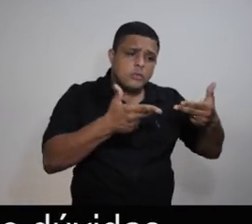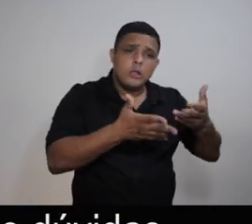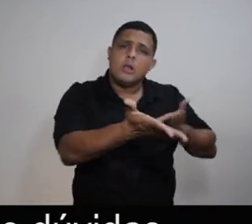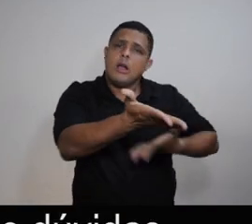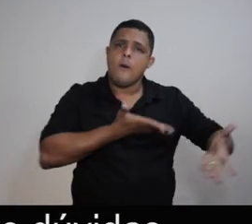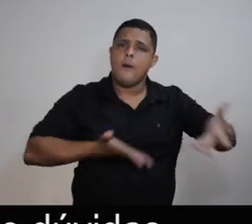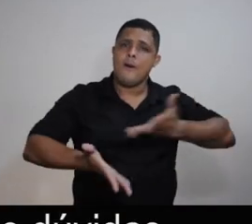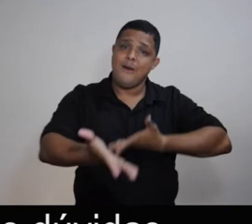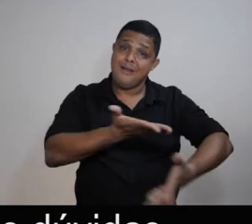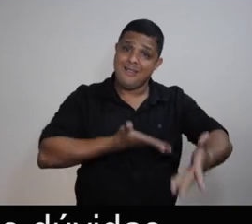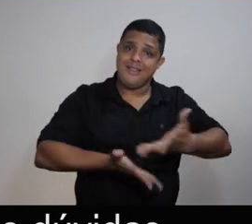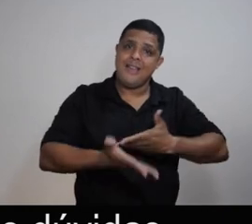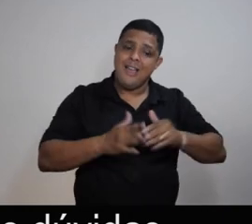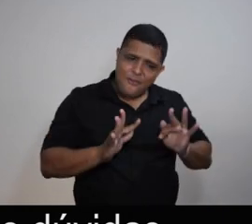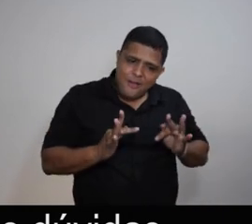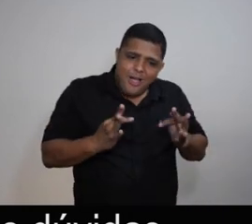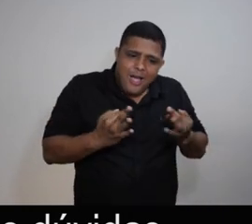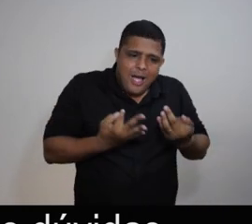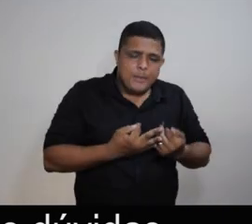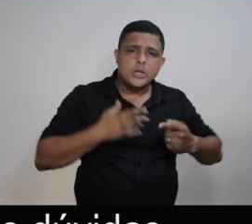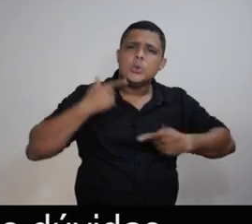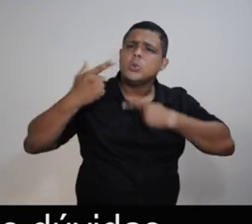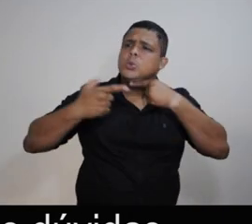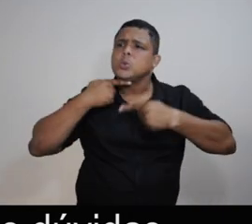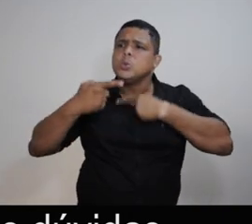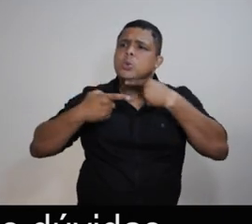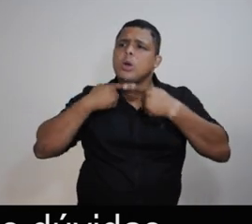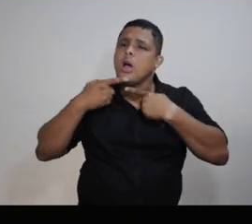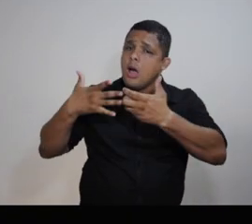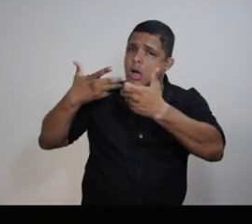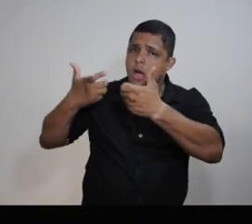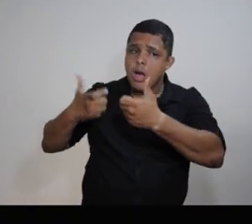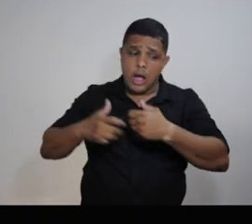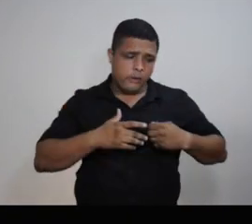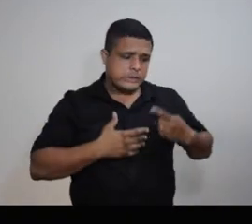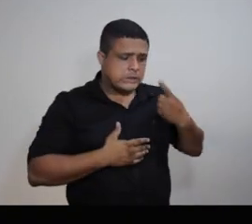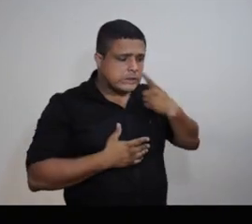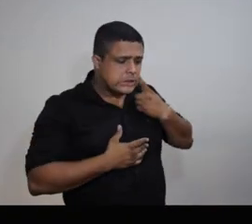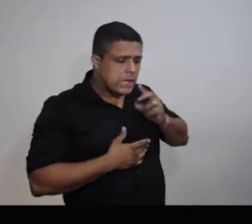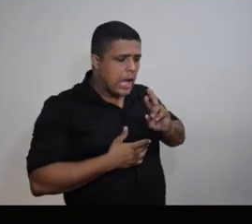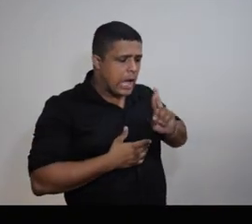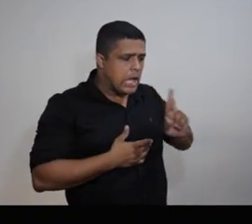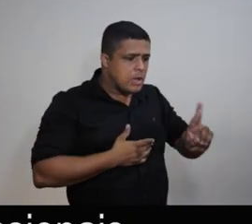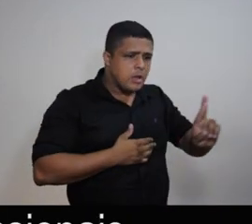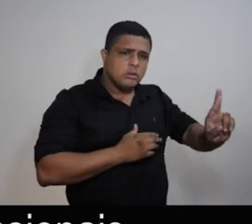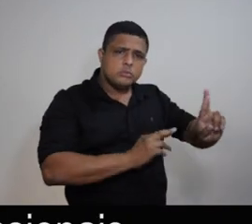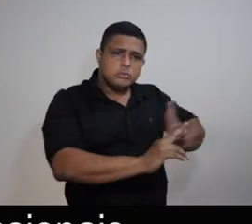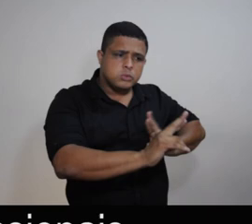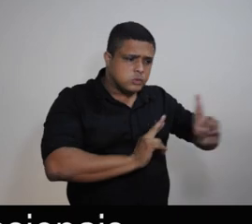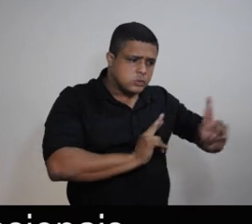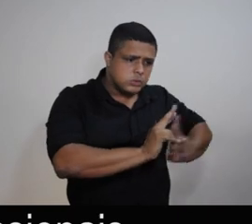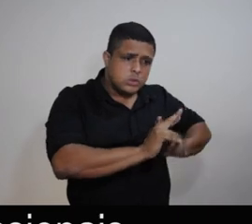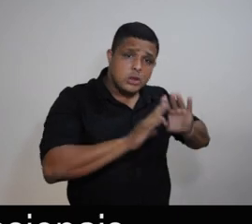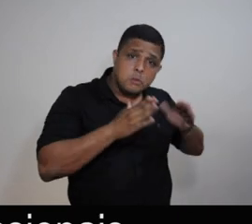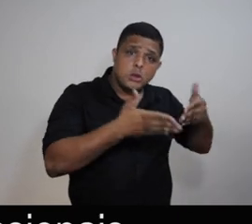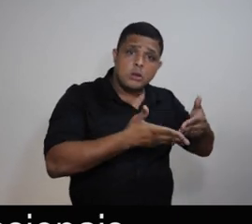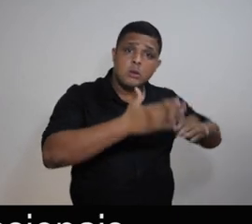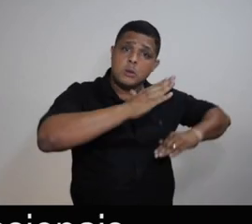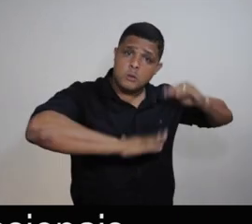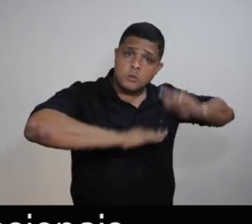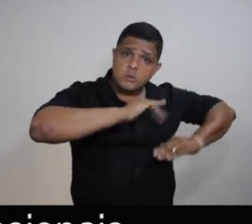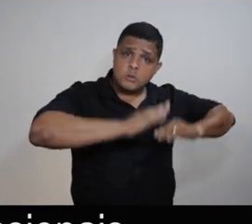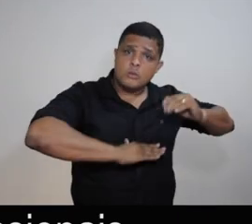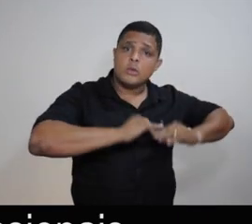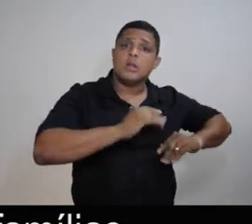lá. Então, é uma troca. As famílias chegam com as dúvidas, e aí você tem respostas tanto dos saberes específicos